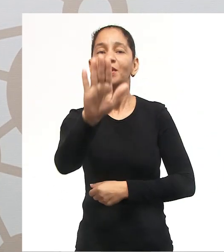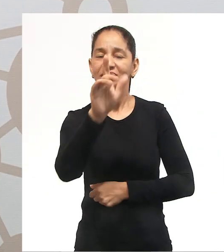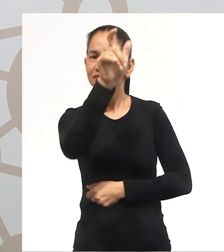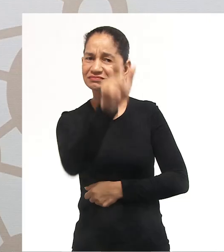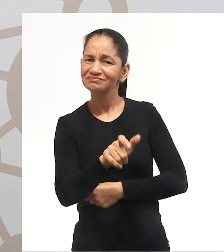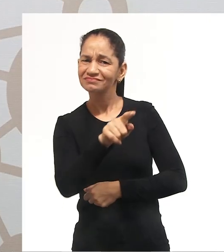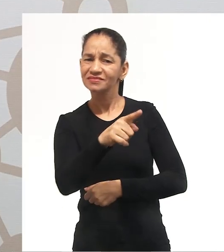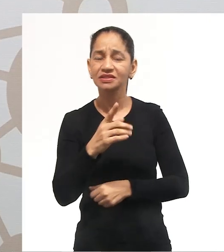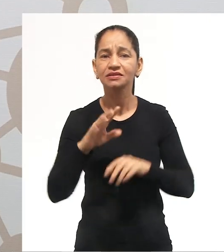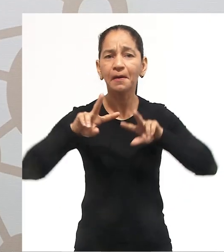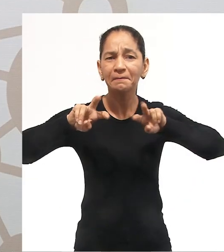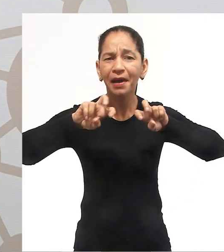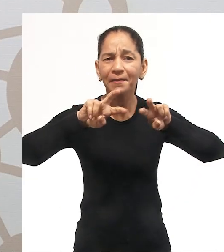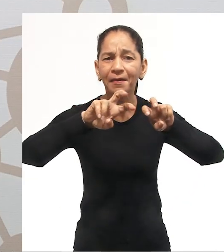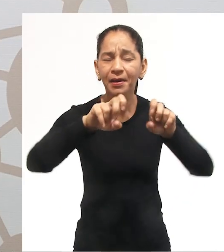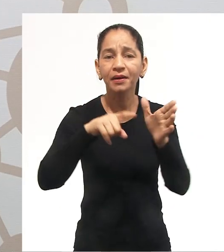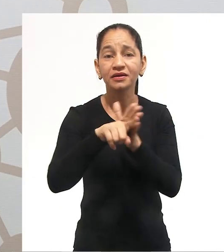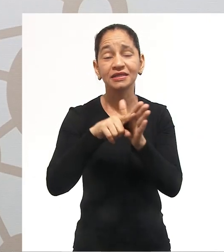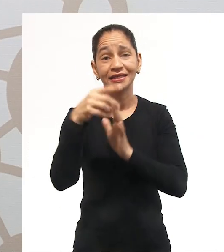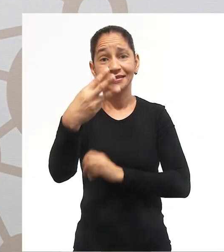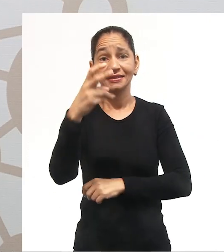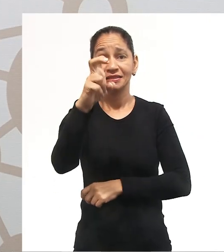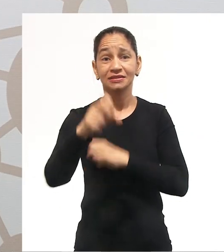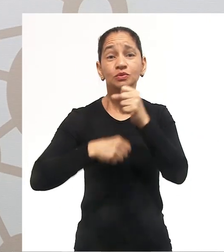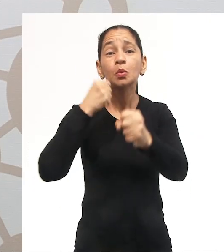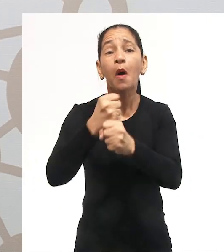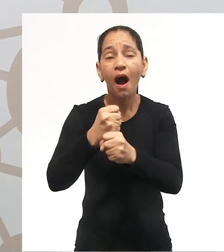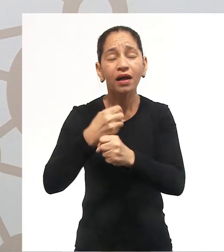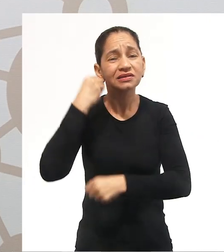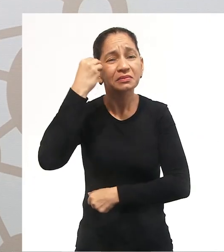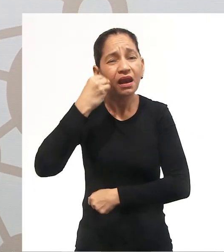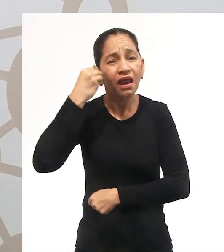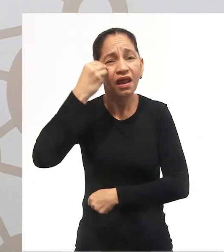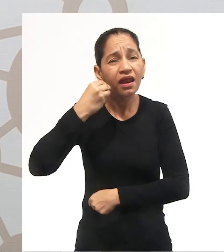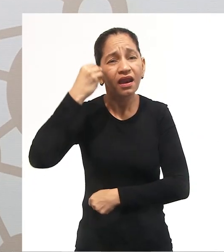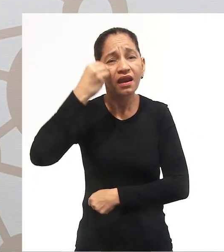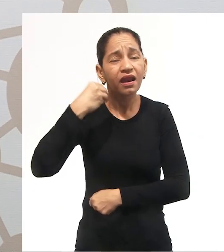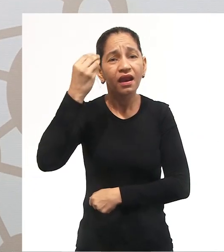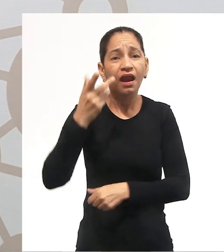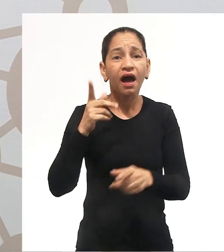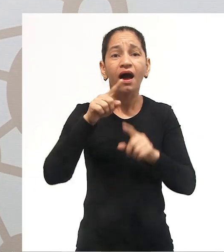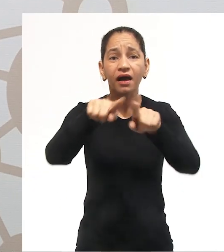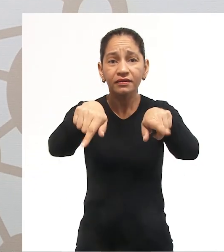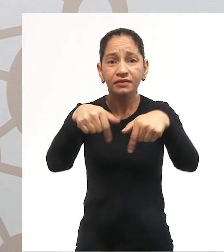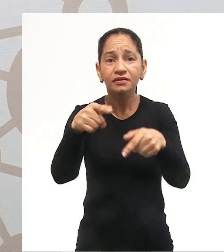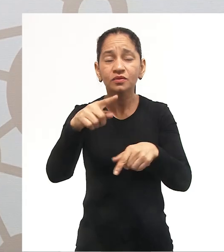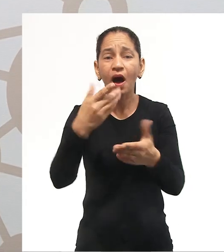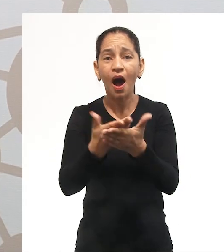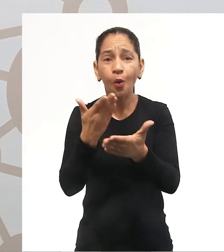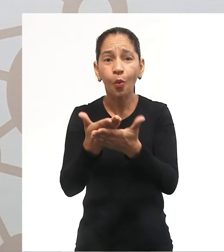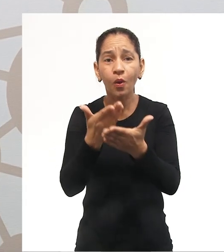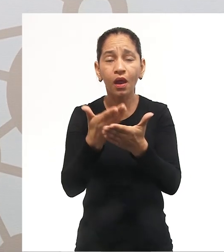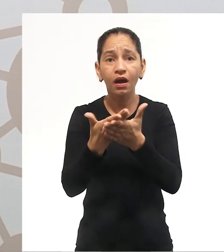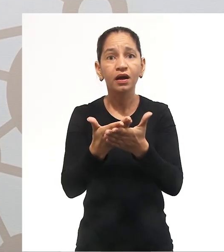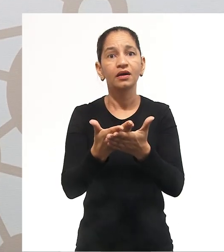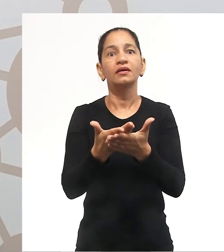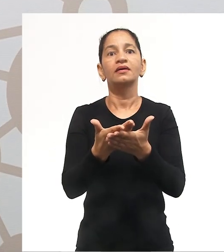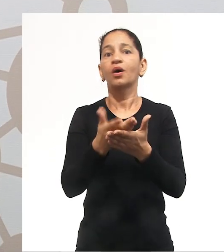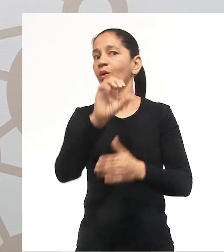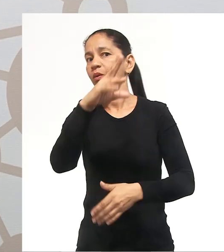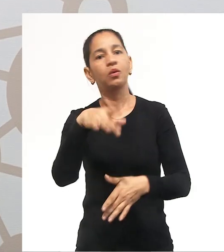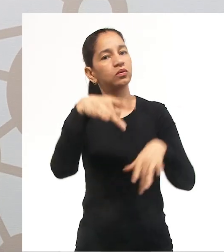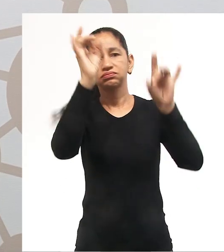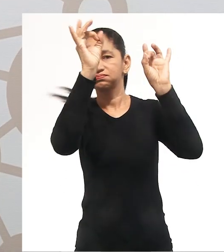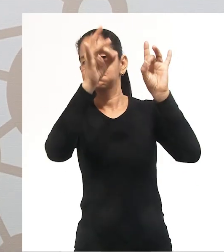para fazer uma pesquisa, conhecer uma professora de 35 anos na sala de aula e ver todo o relato que ela deu, ali você